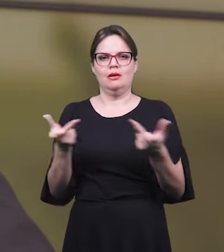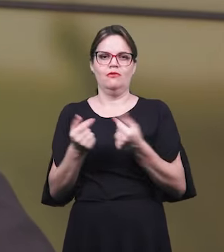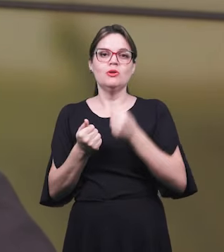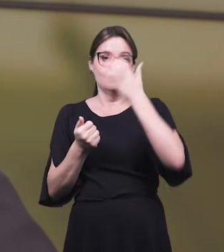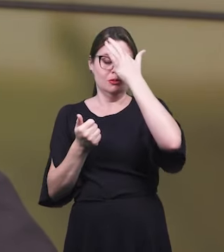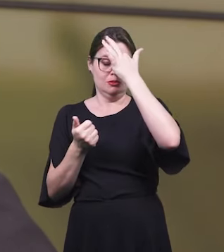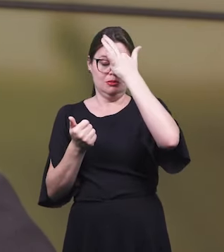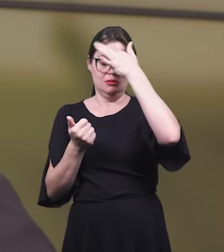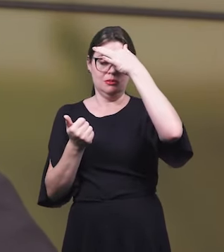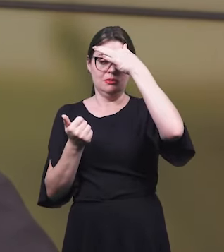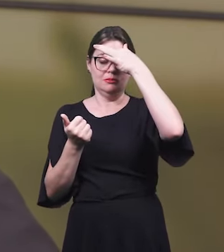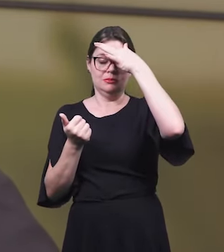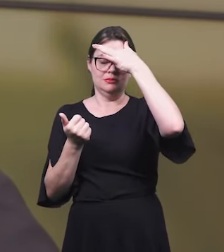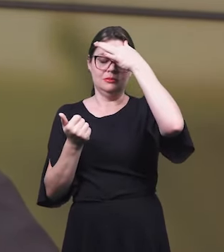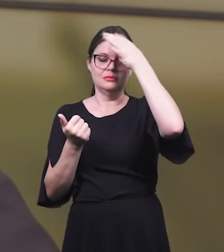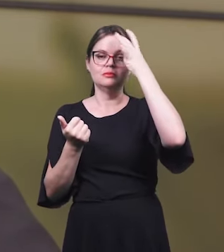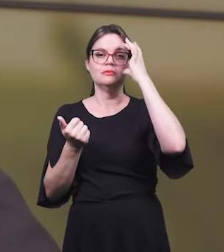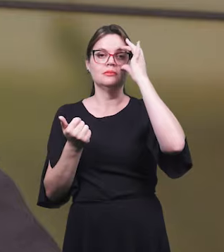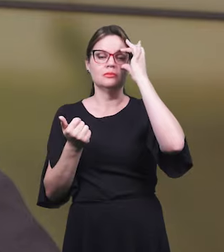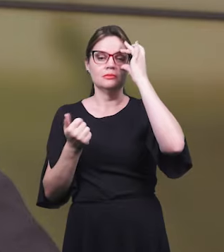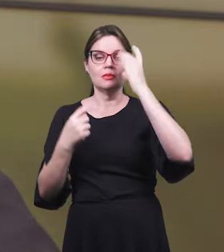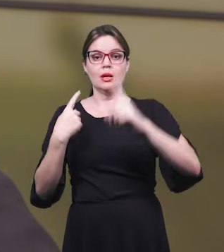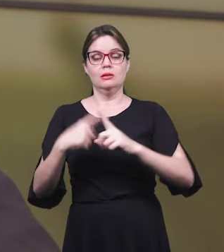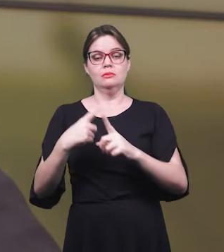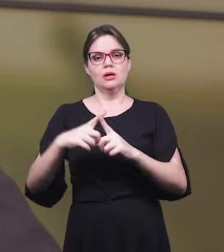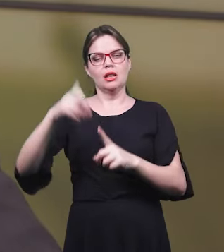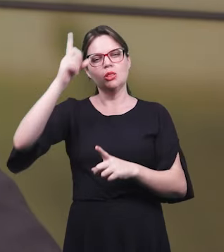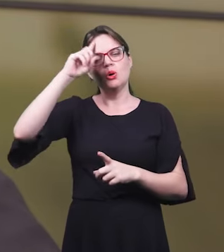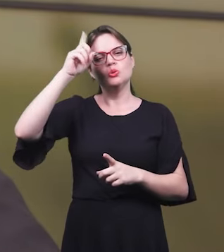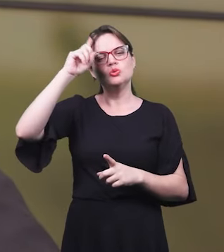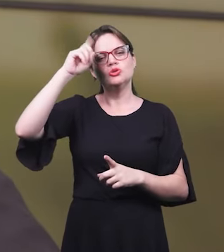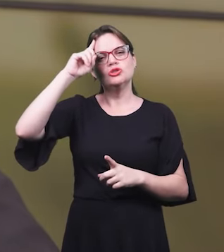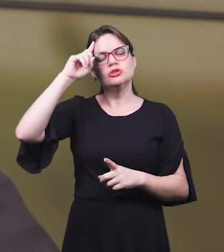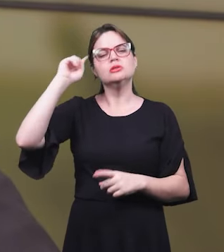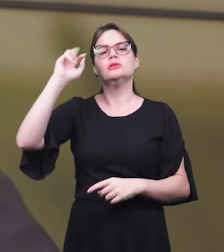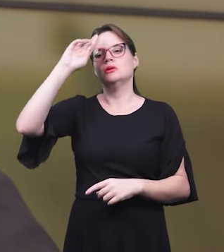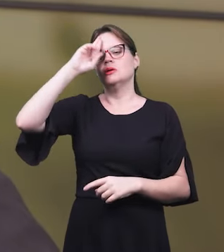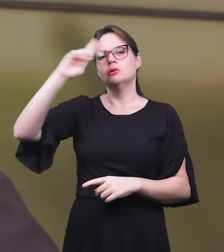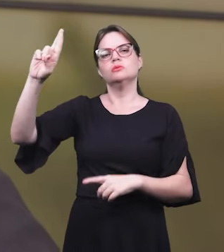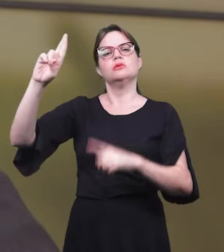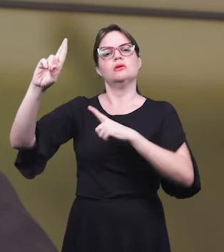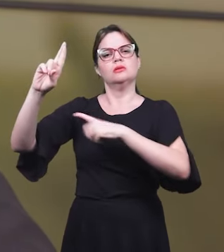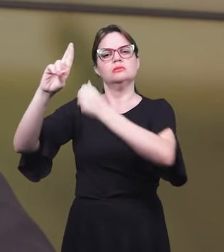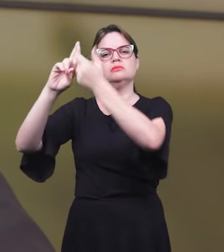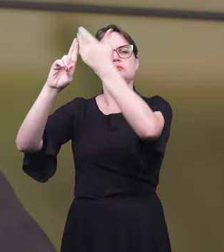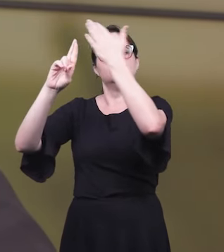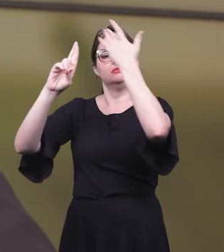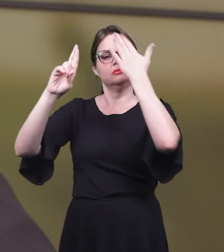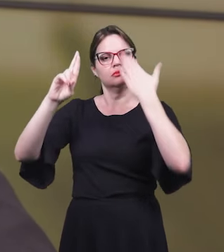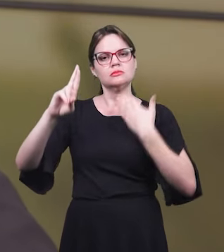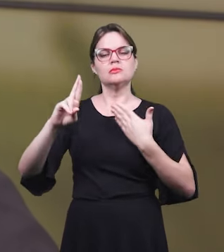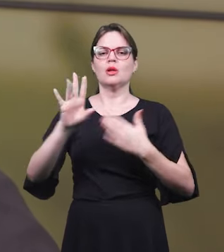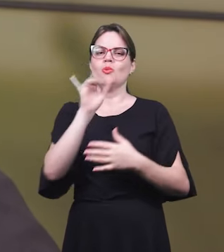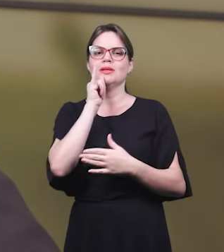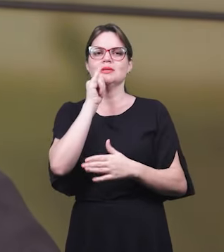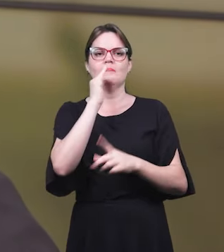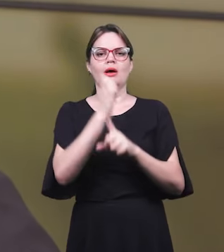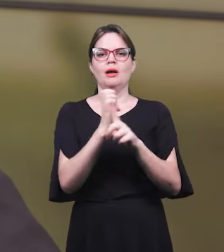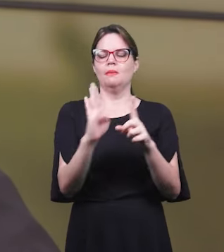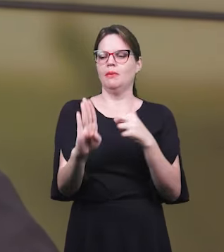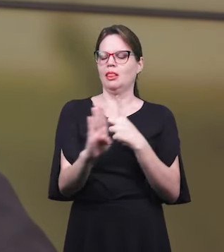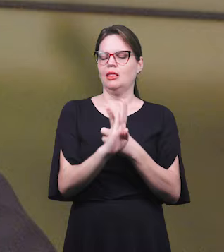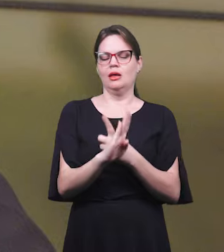a doutrina tem, a cada dia o Senhor tem acrescentado experiências notáveis, né? A escola bíblica